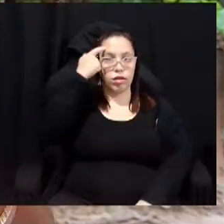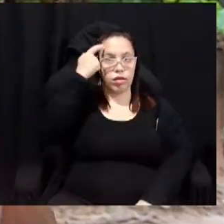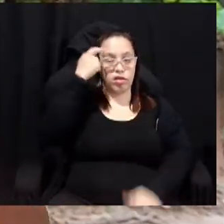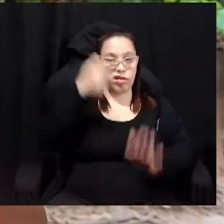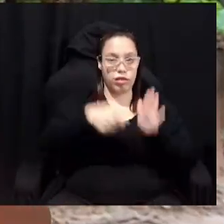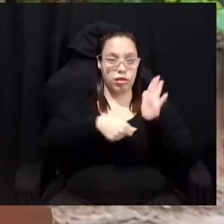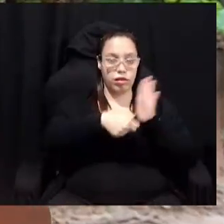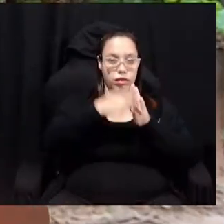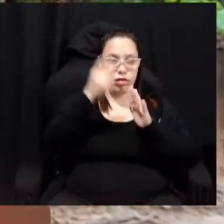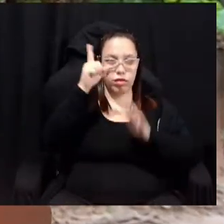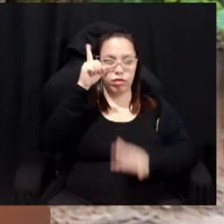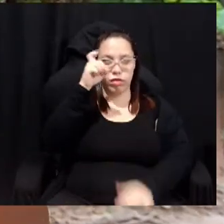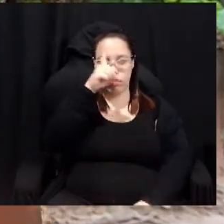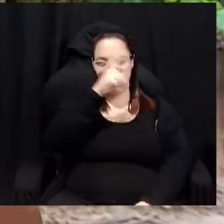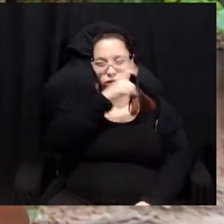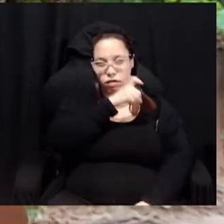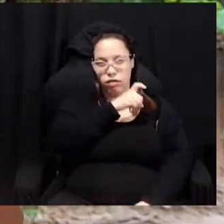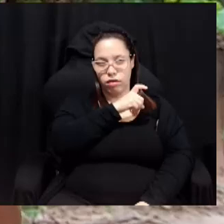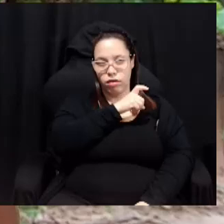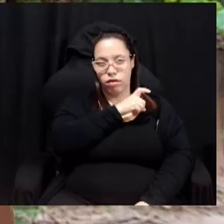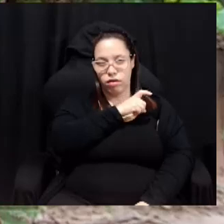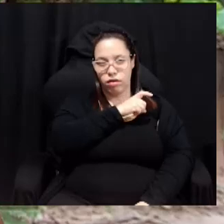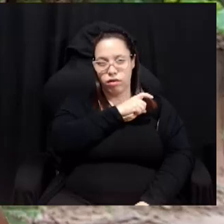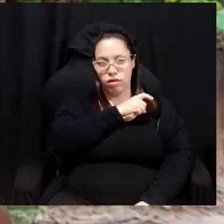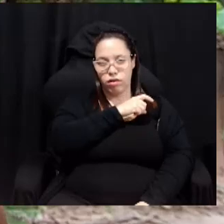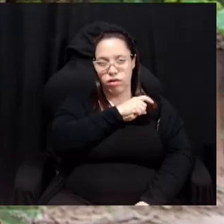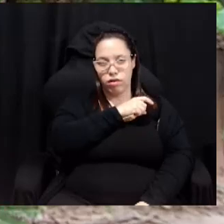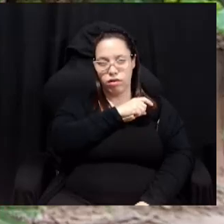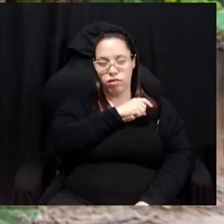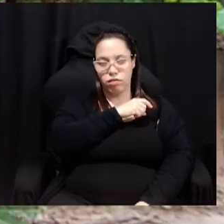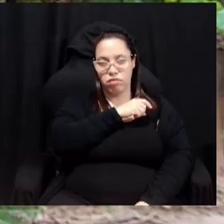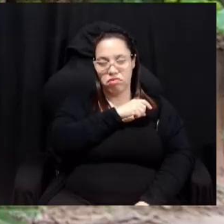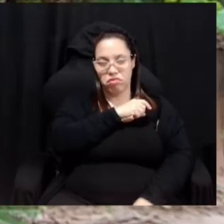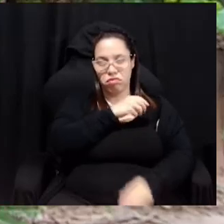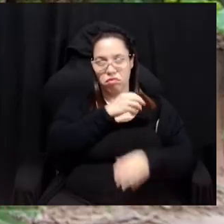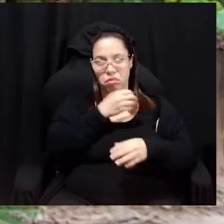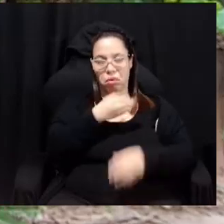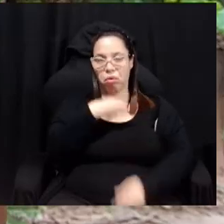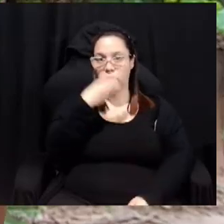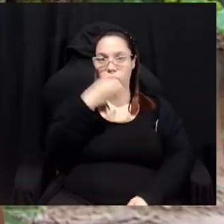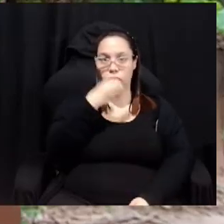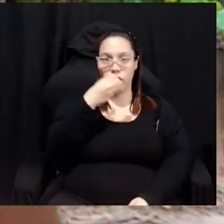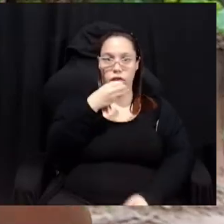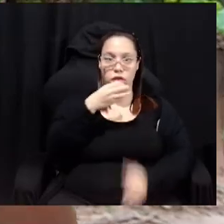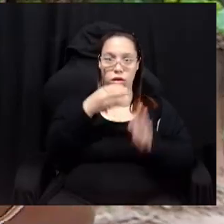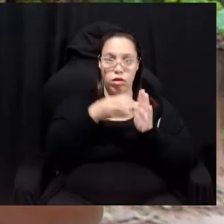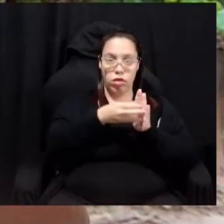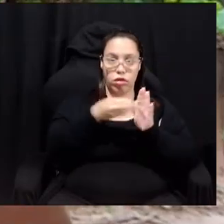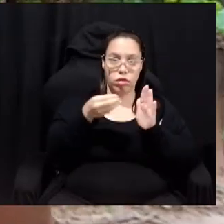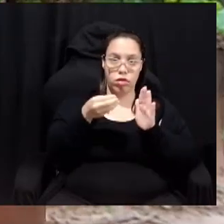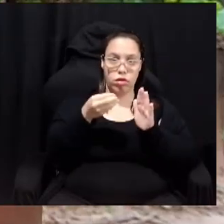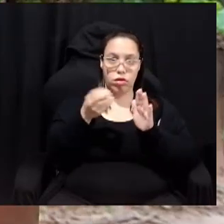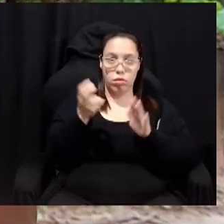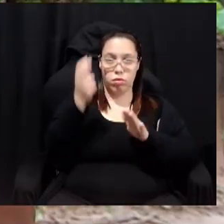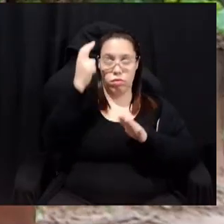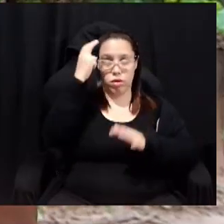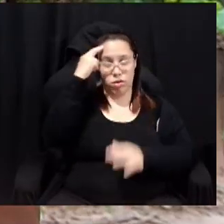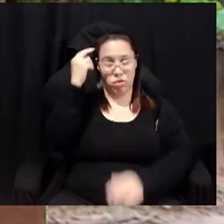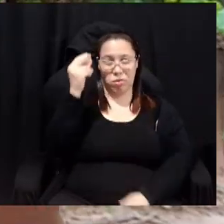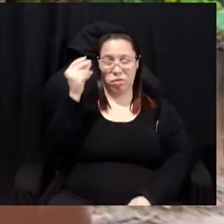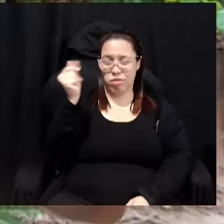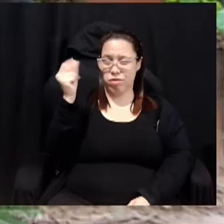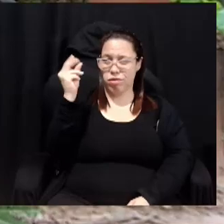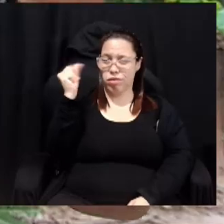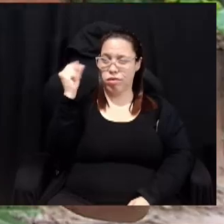difícil eu negociar frutas fora de padrão estético. A minha cultura antiga